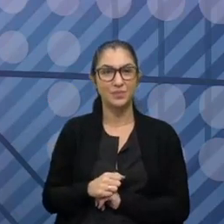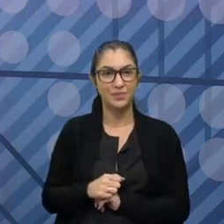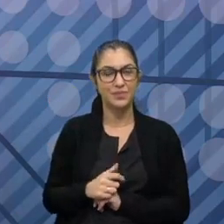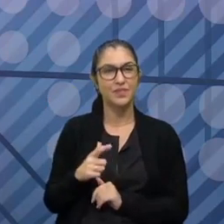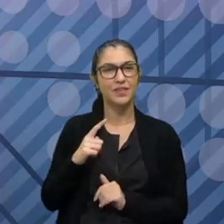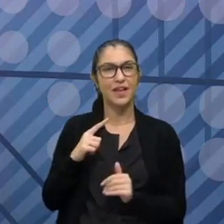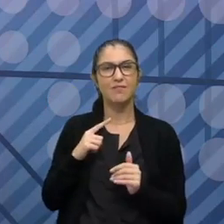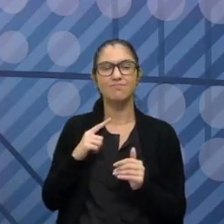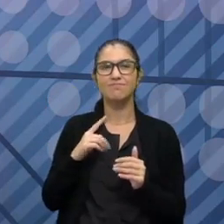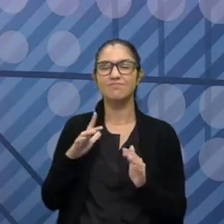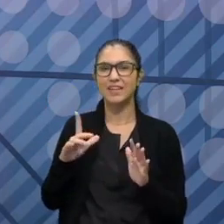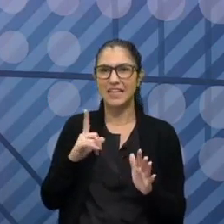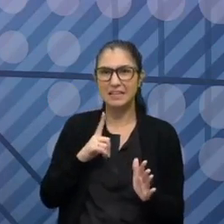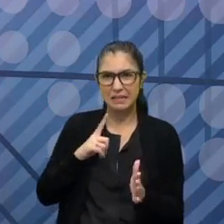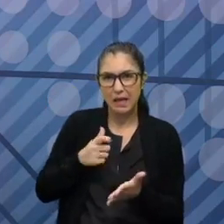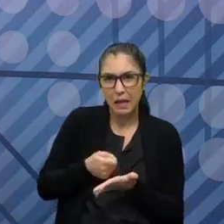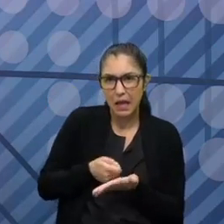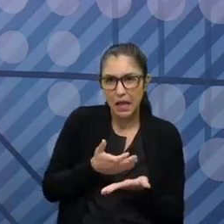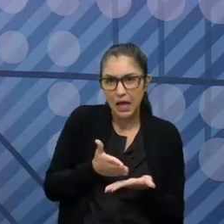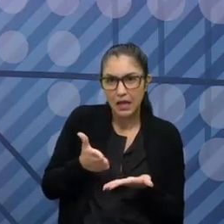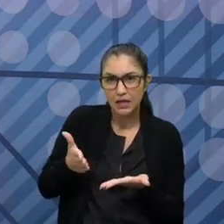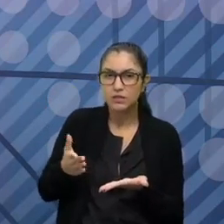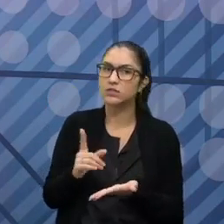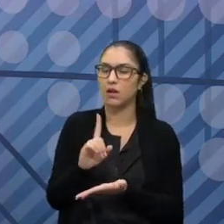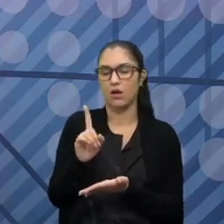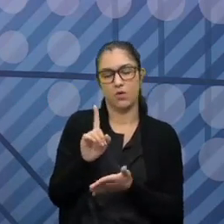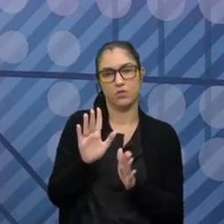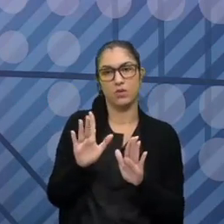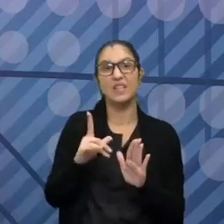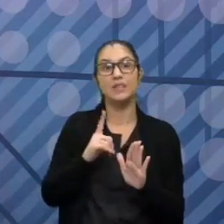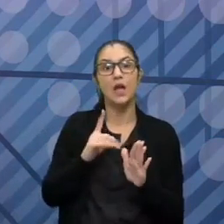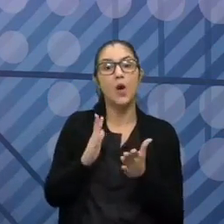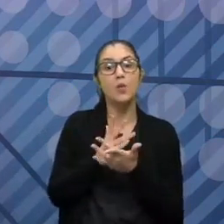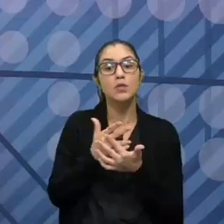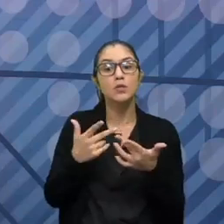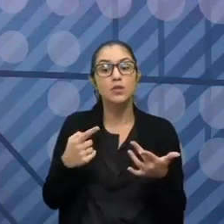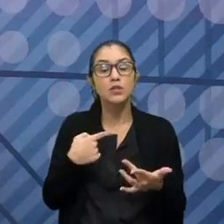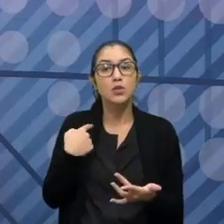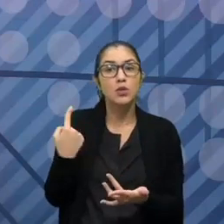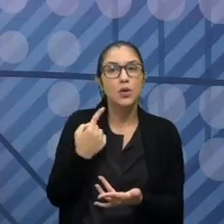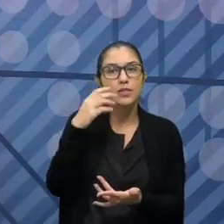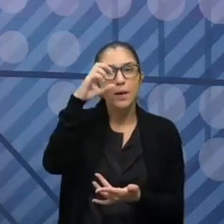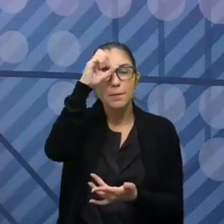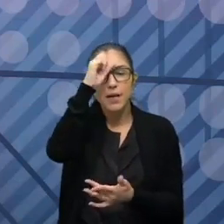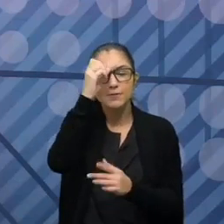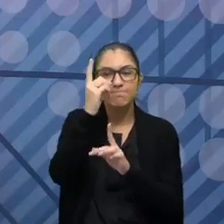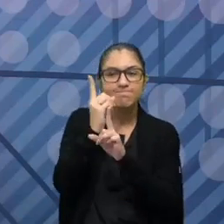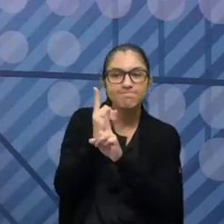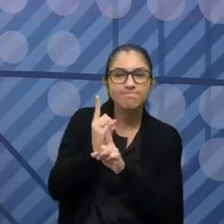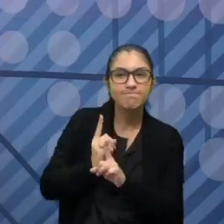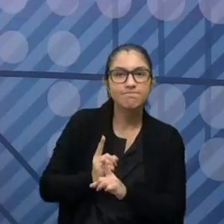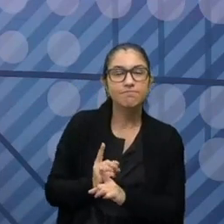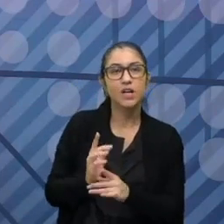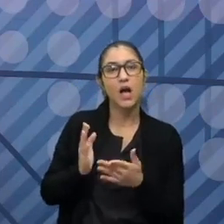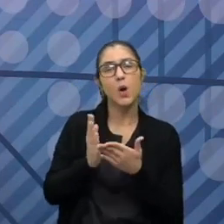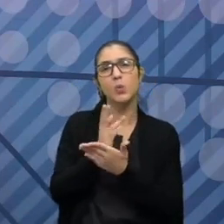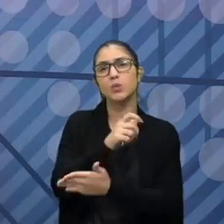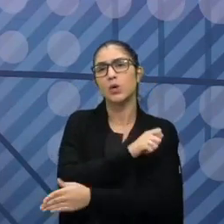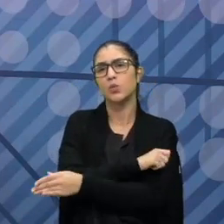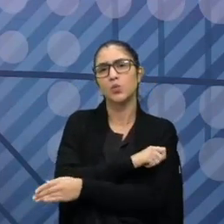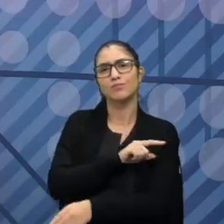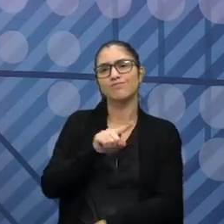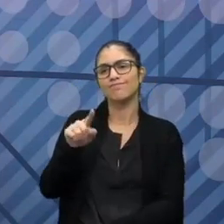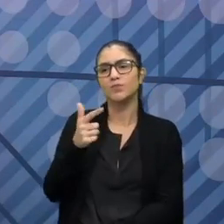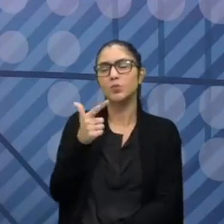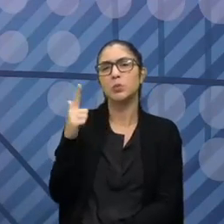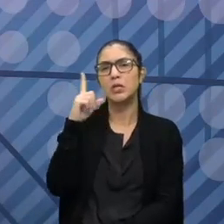são detalhes. Ah, existe uma regra? Não, não existe uma regra. Existem coisas que nós vamos aprendendo e identificando. Alunos que não